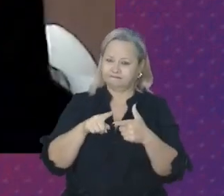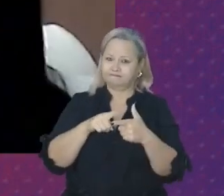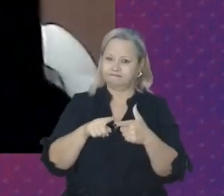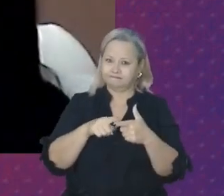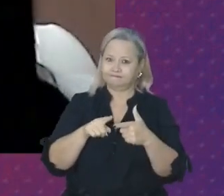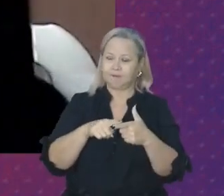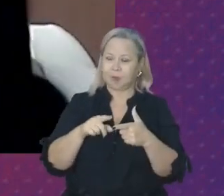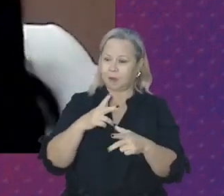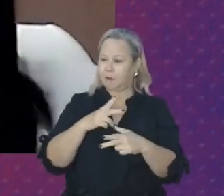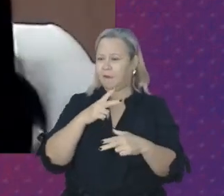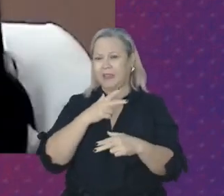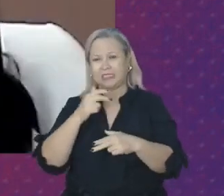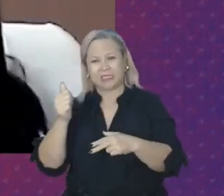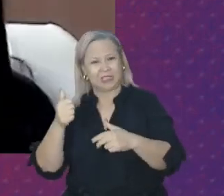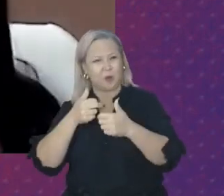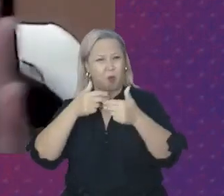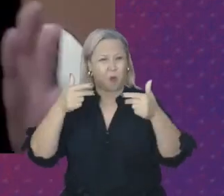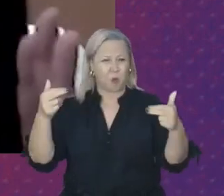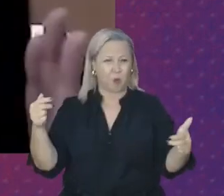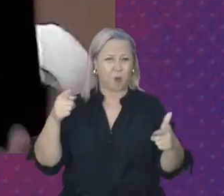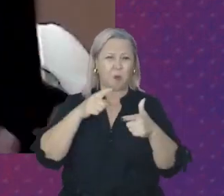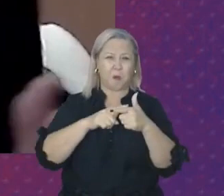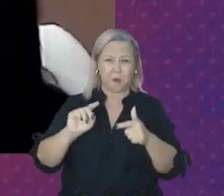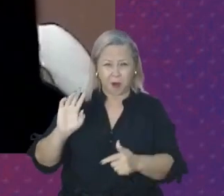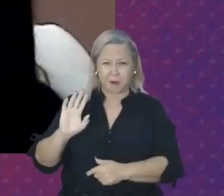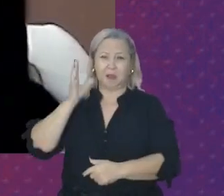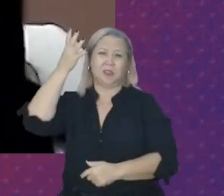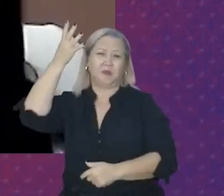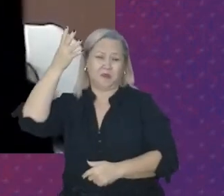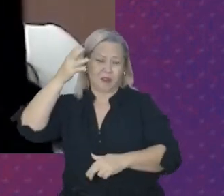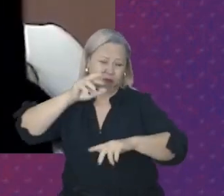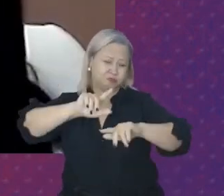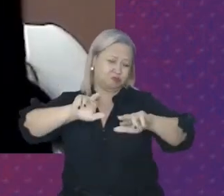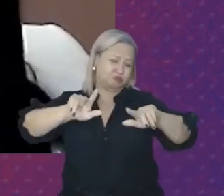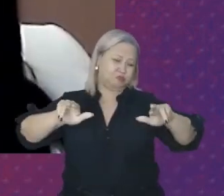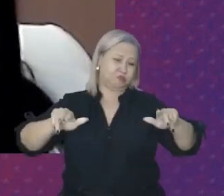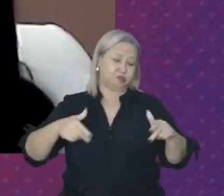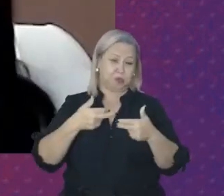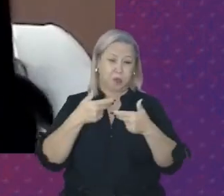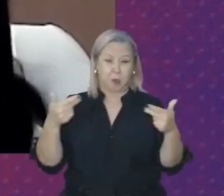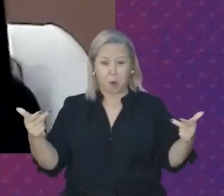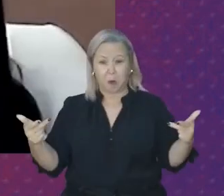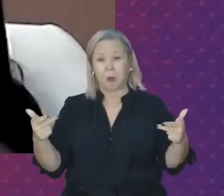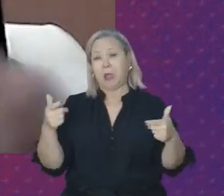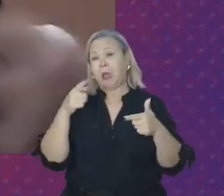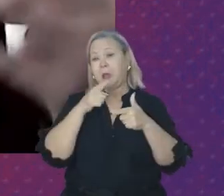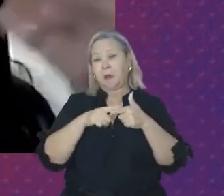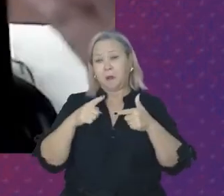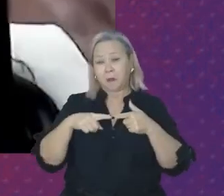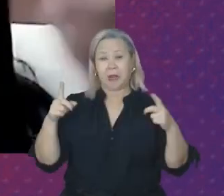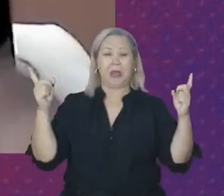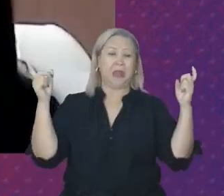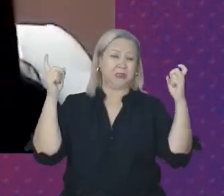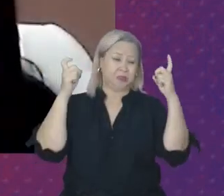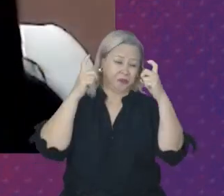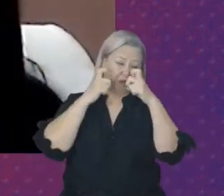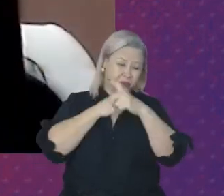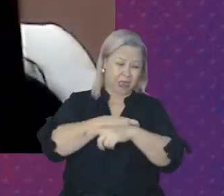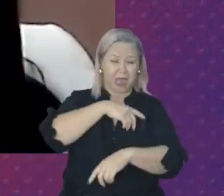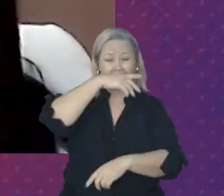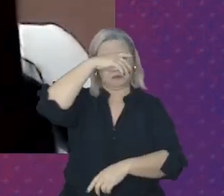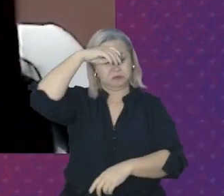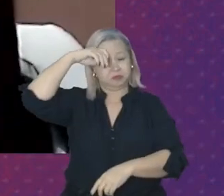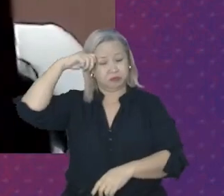alguma superação. Todo mundo teve que enfrentar alguma situação que era difícil. Todo mundo teve